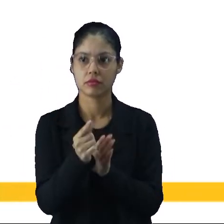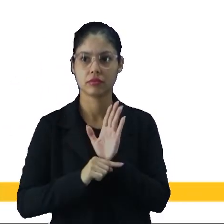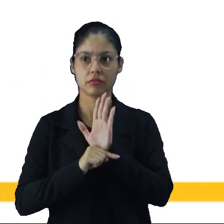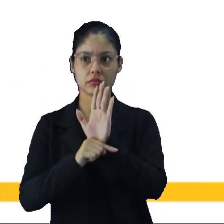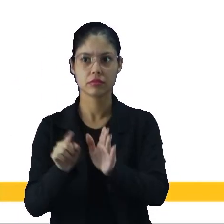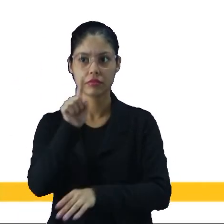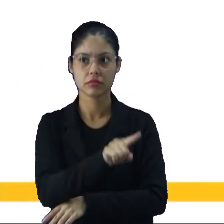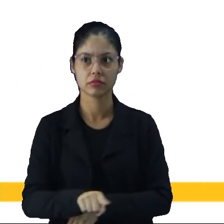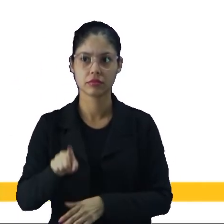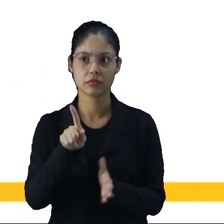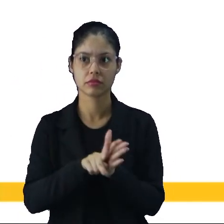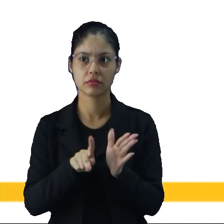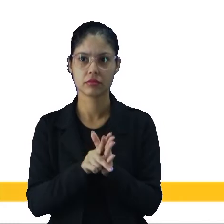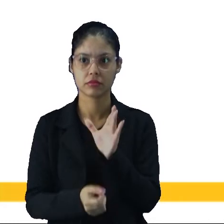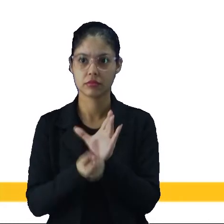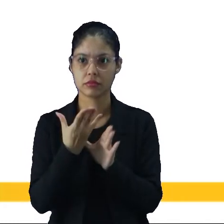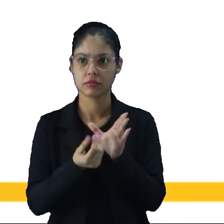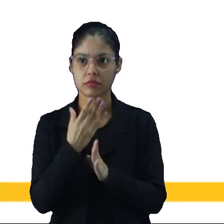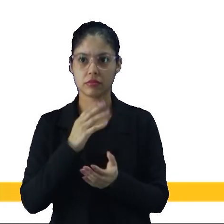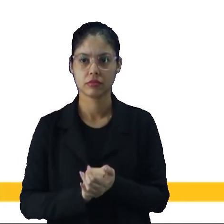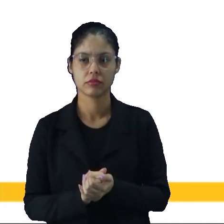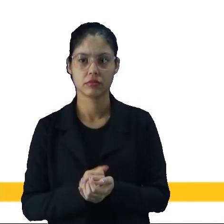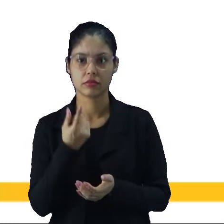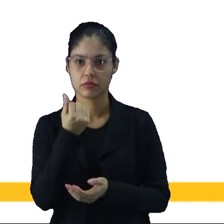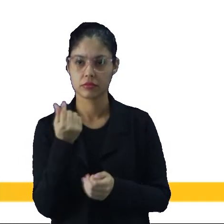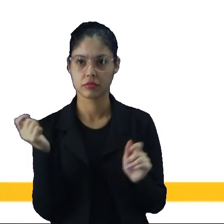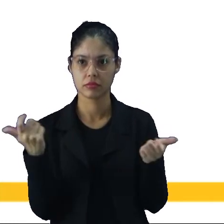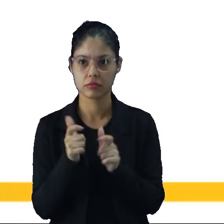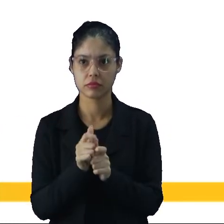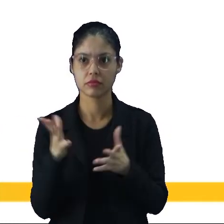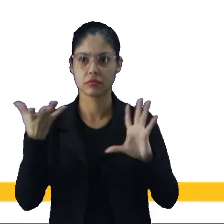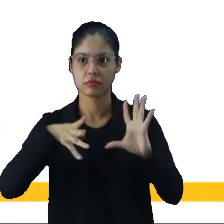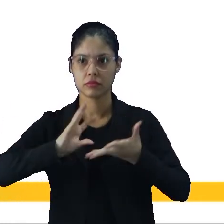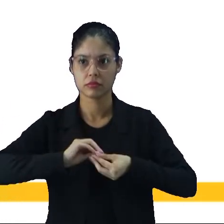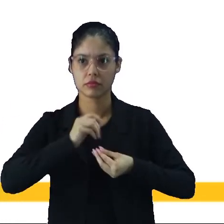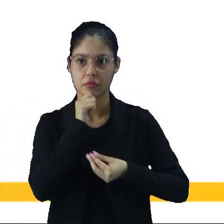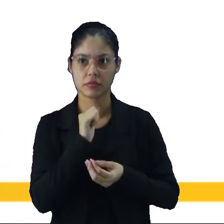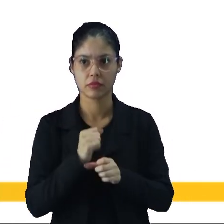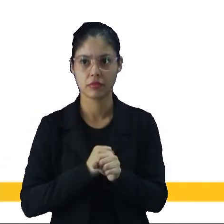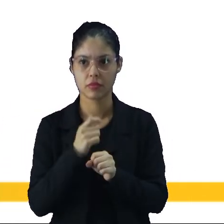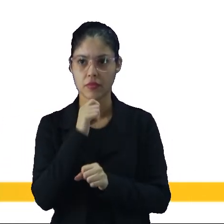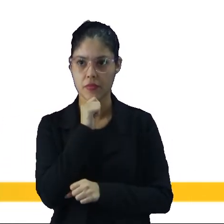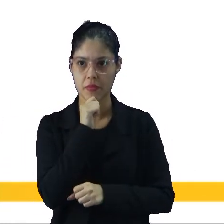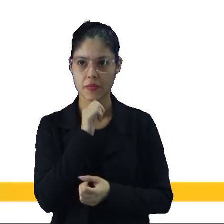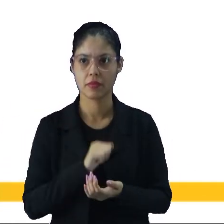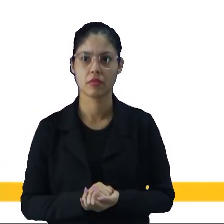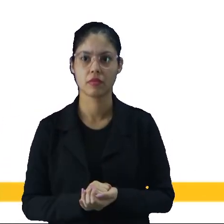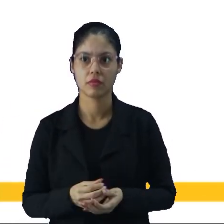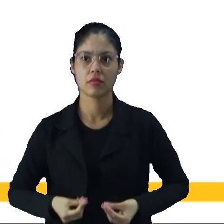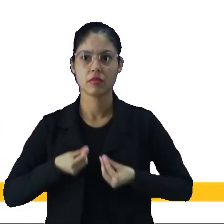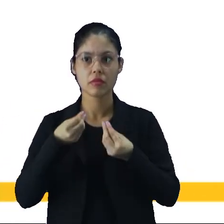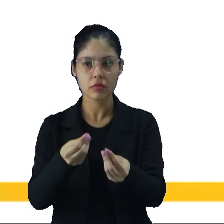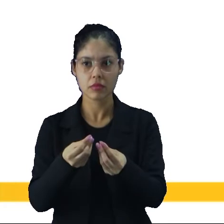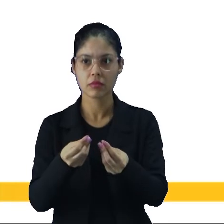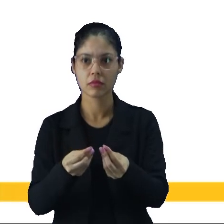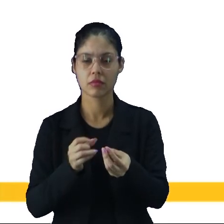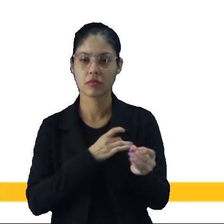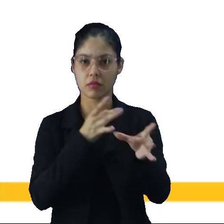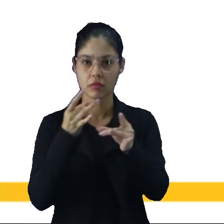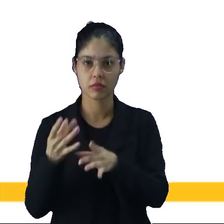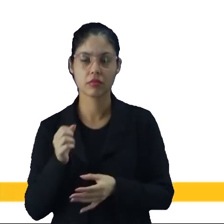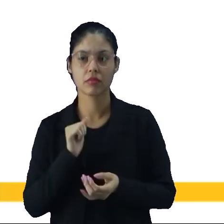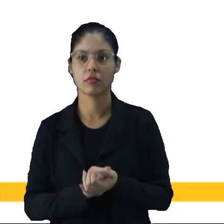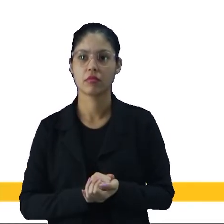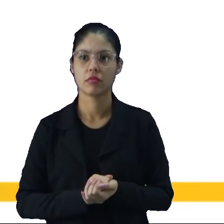apresentam ciclos bem definidos de produção, consumo e preço. Resumidamente, existem épocas do ano em que a sua disponibilidade nos